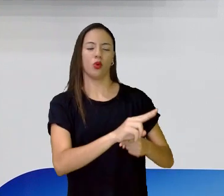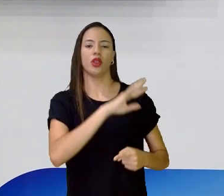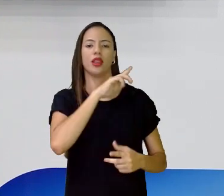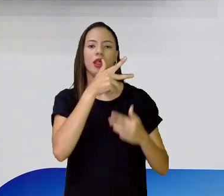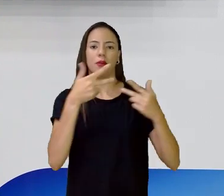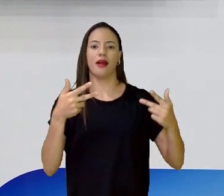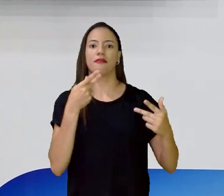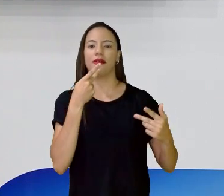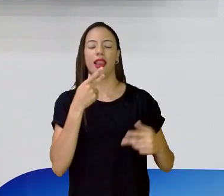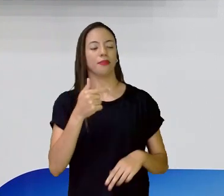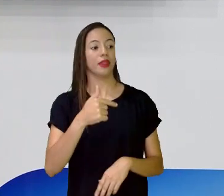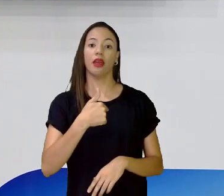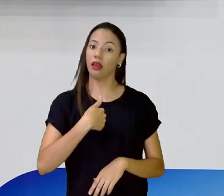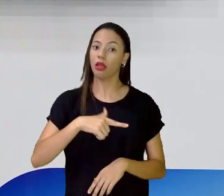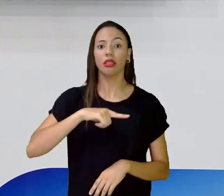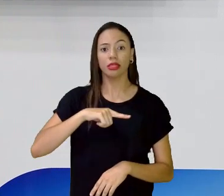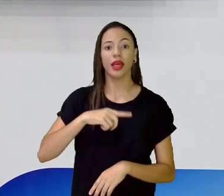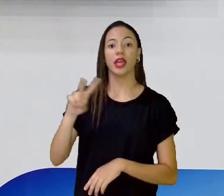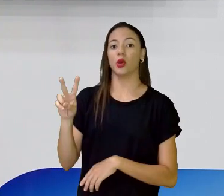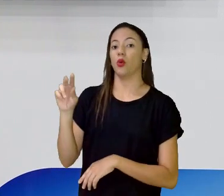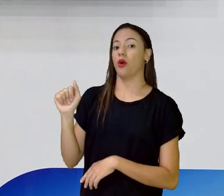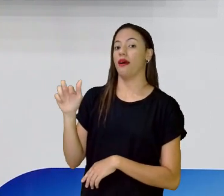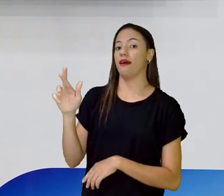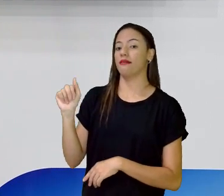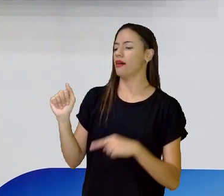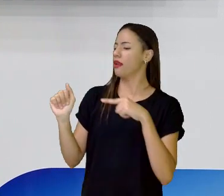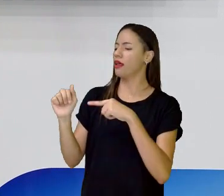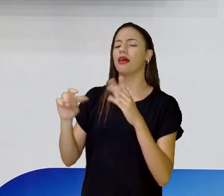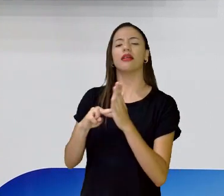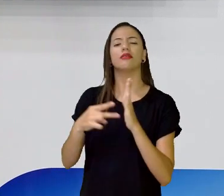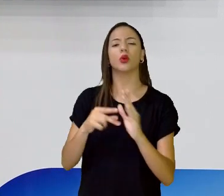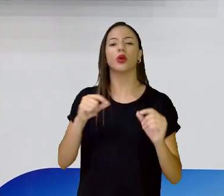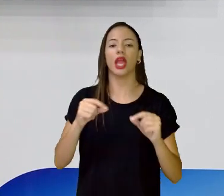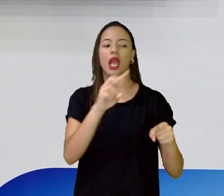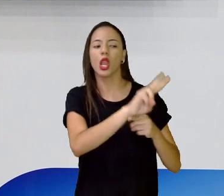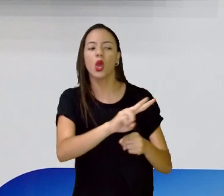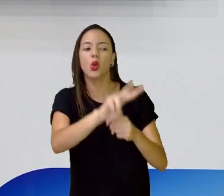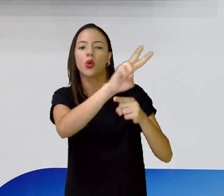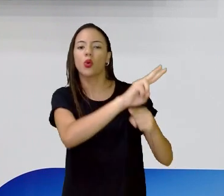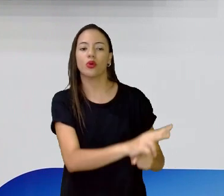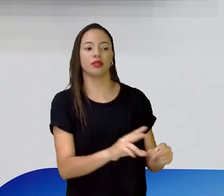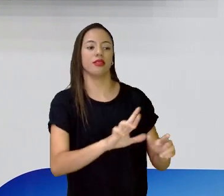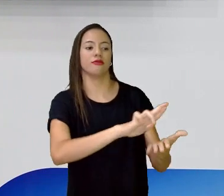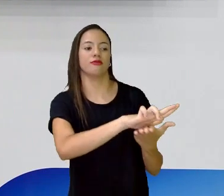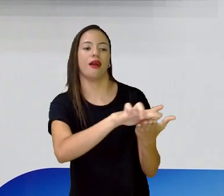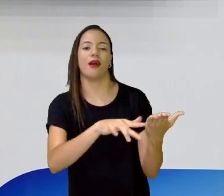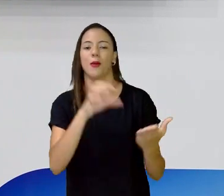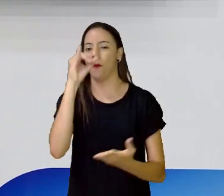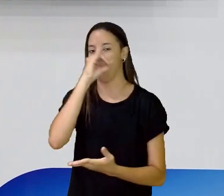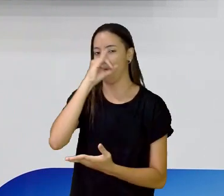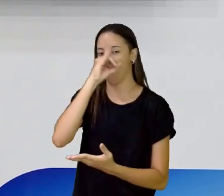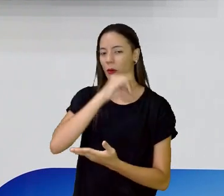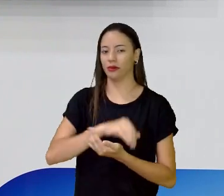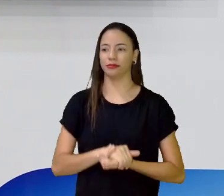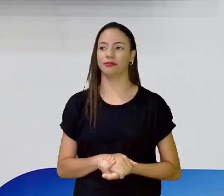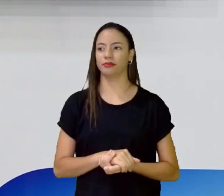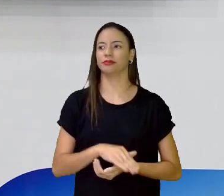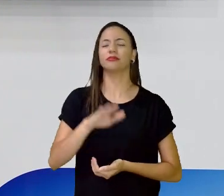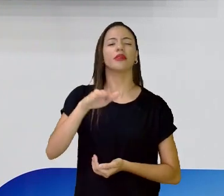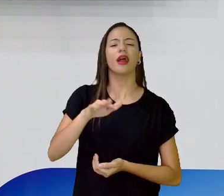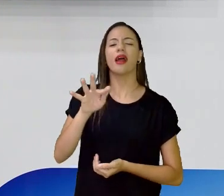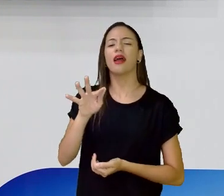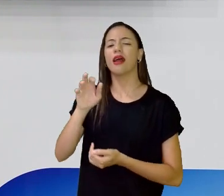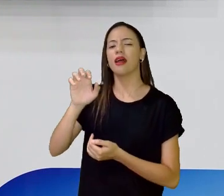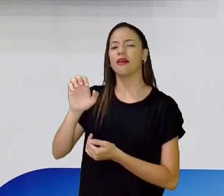eu tenho uma vara, quer dizer o quê? Que ele tem uma criação de porcos, certo? E